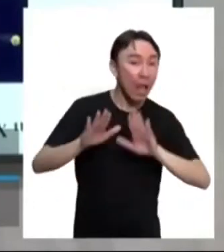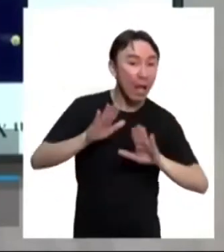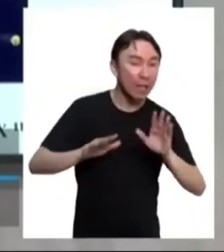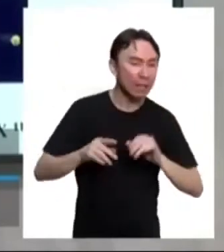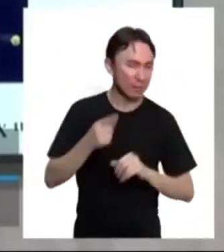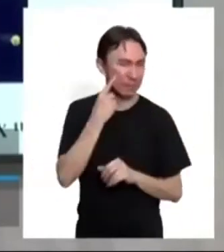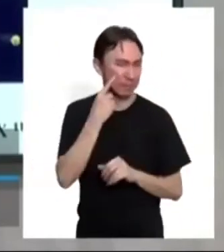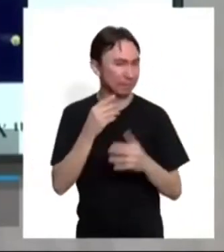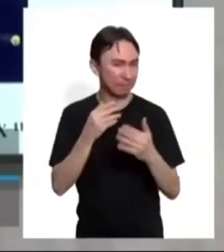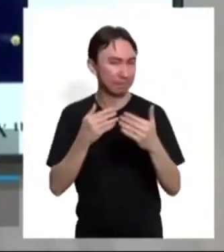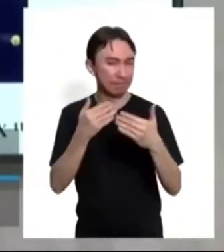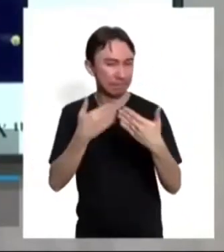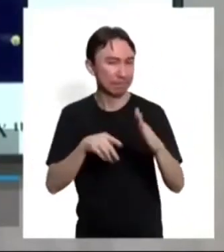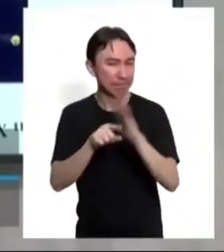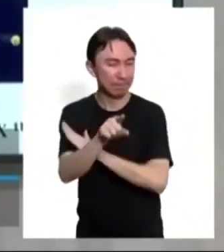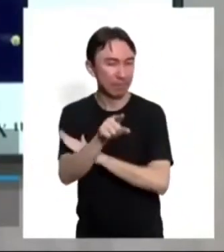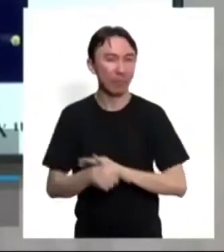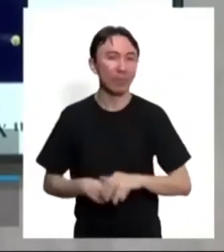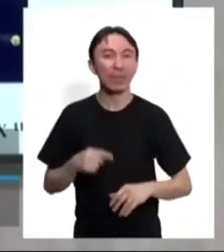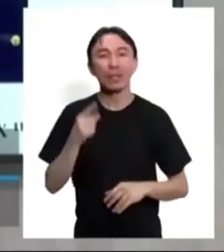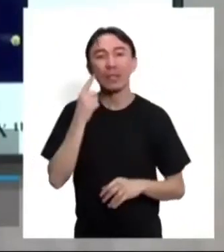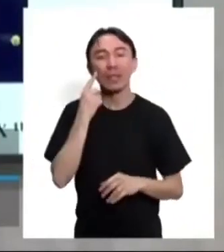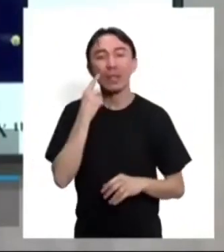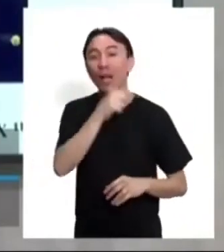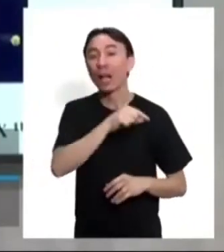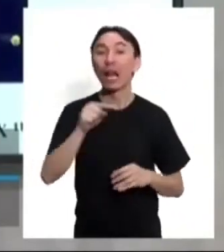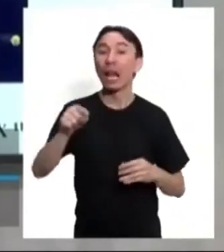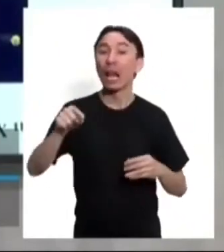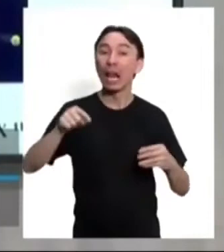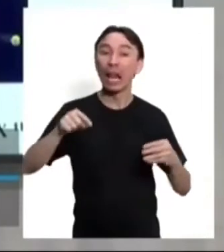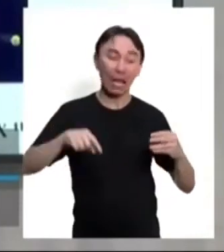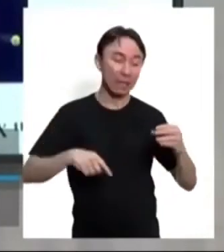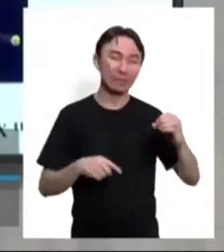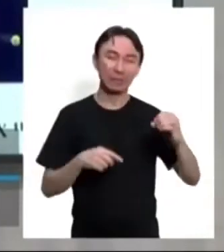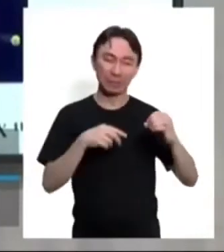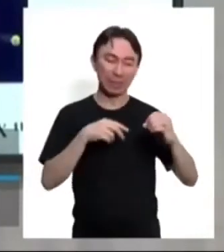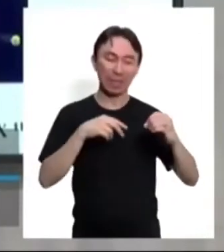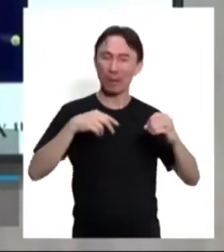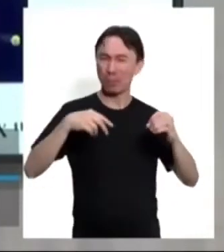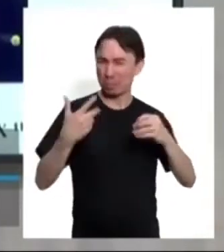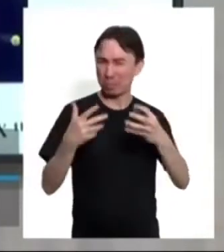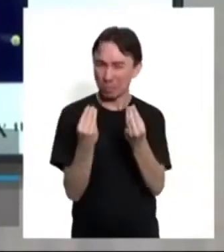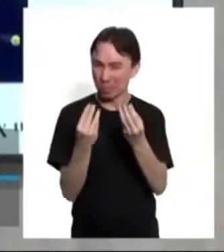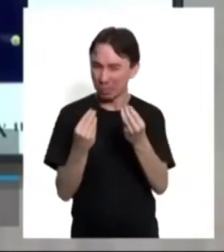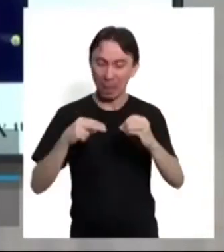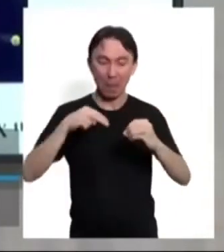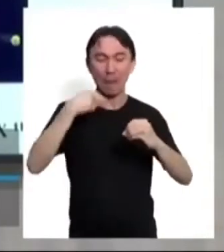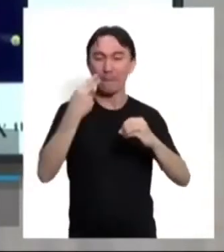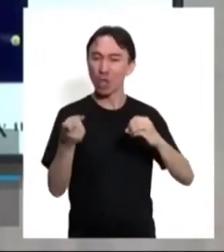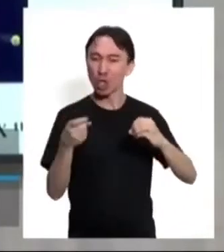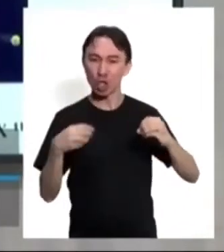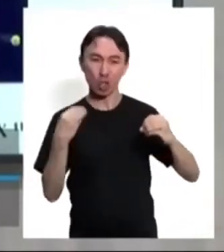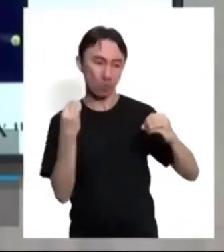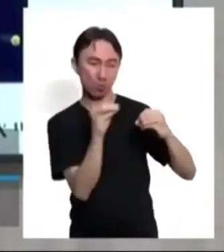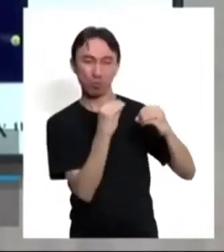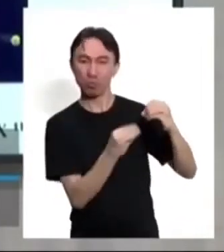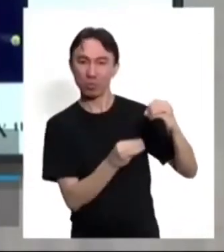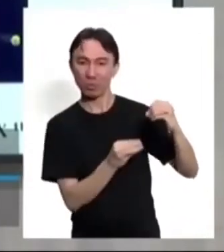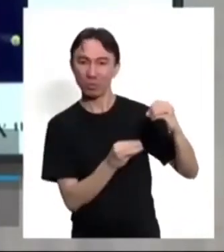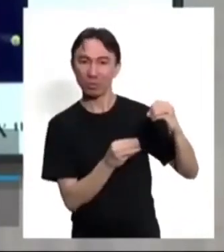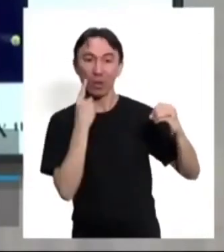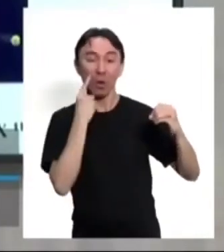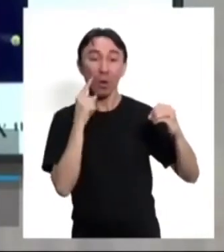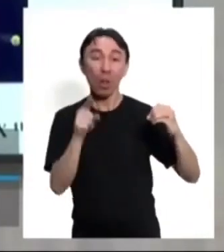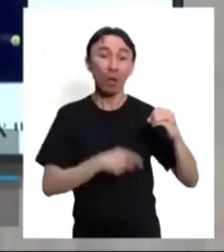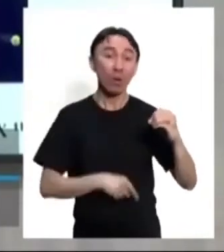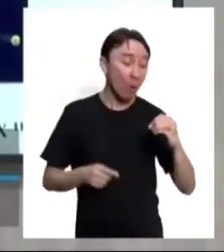teste, um elemento radioativo foi bombardeado com a partícula X, eu coloco no reagente.